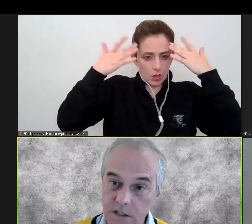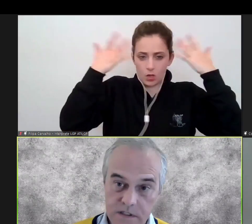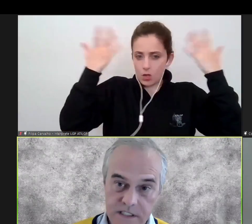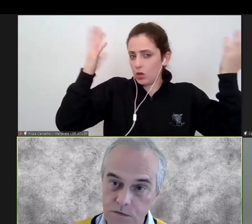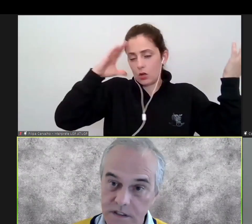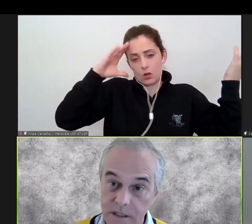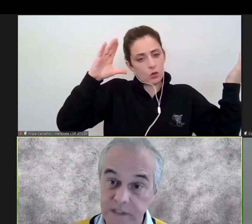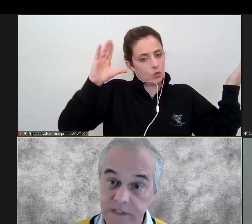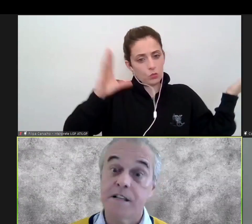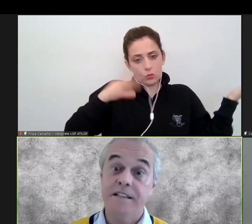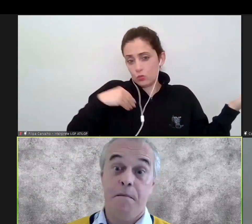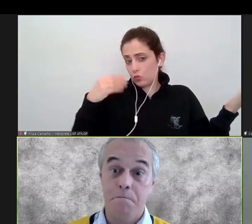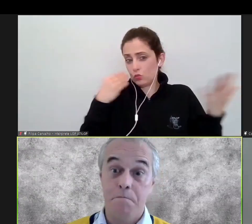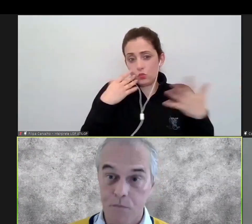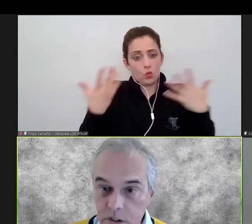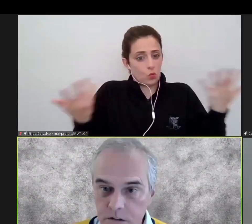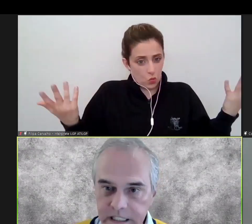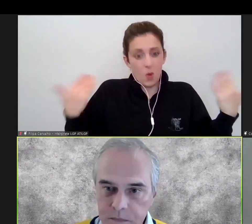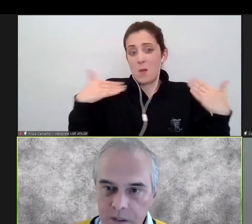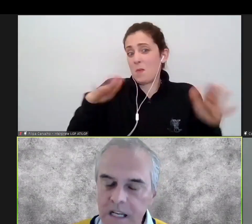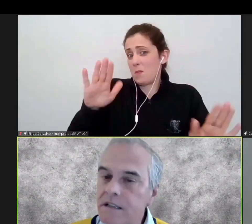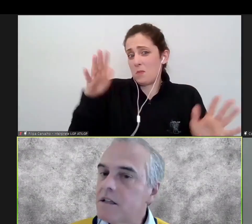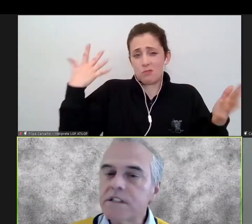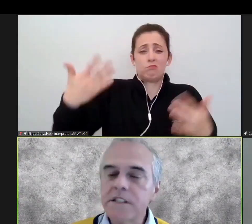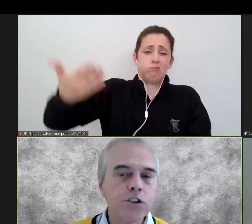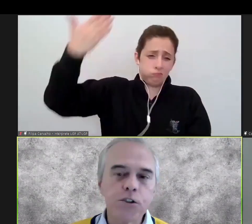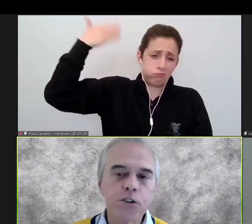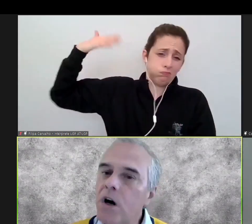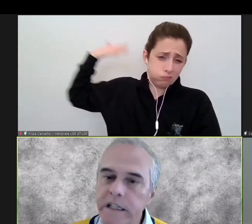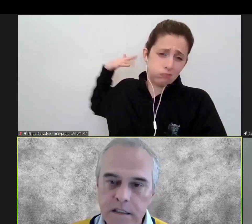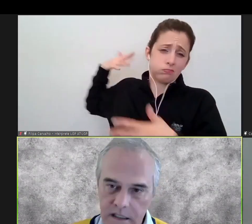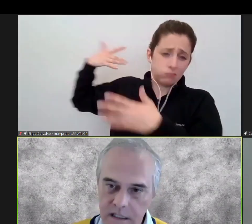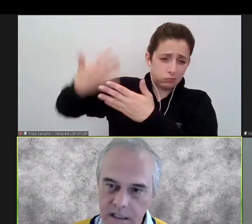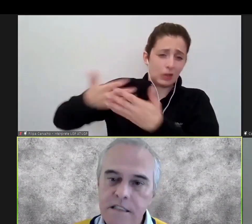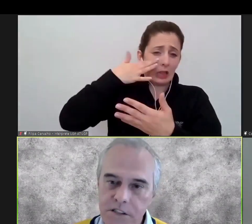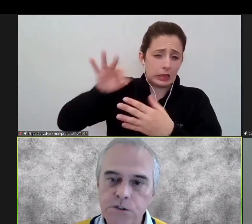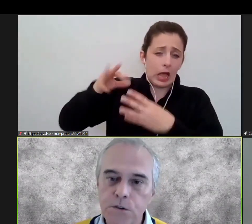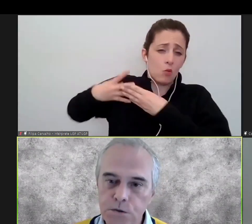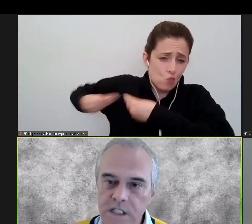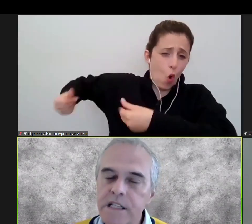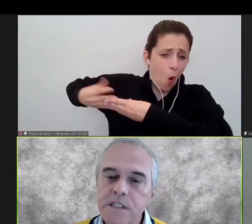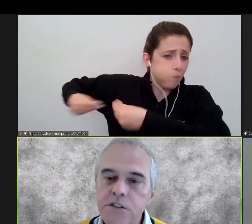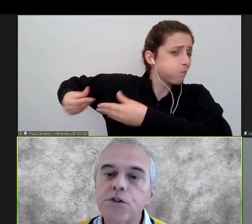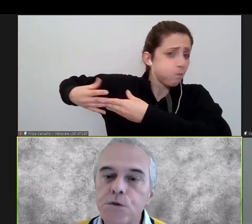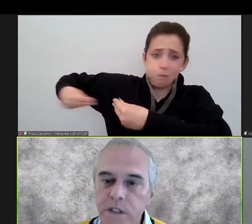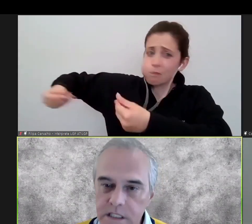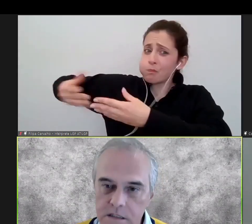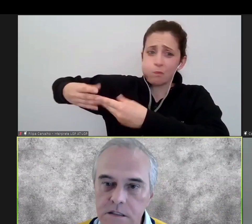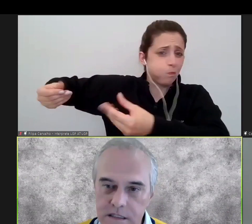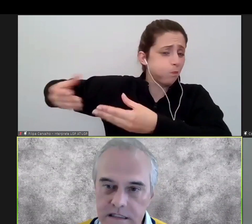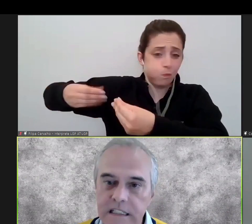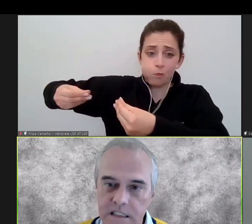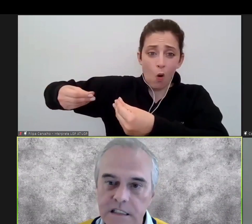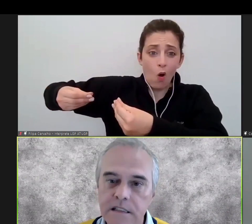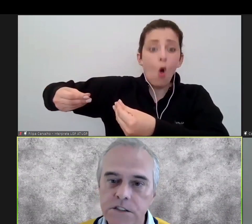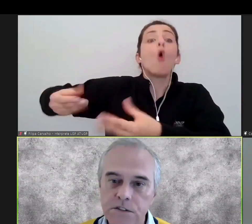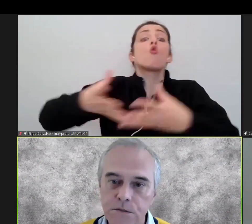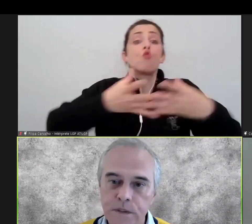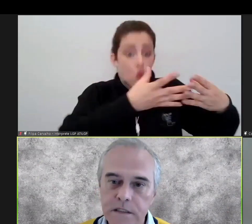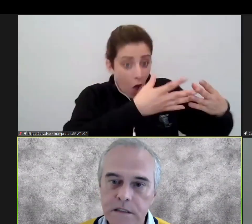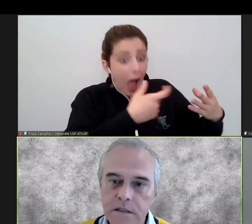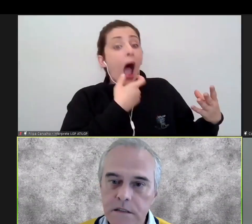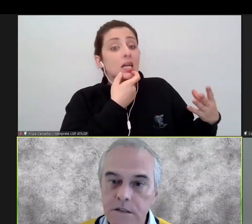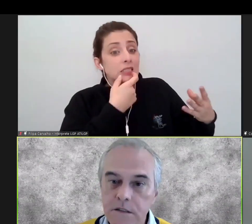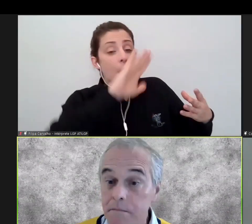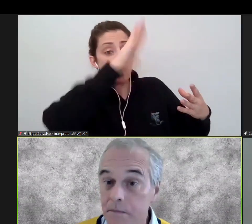da Índia, eu não sei de quanto tempo tem, eu sei que isso é muito tempo. Não se destrói essas estruturas sem você destruir a sociedade que lá está